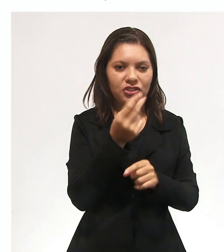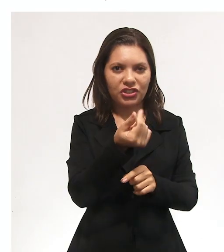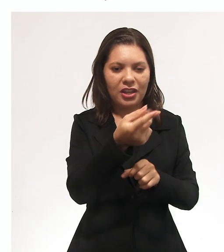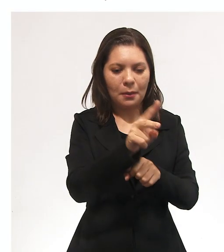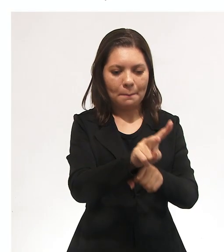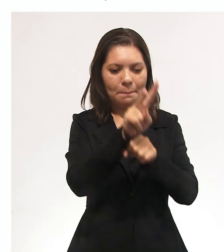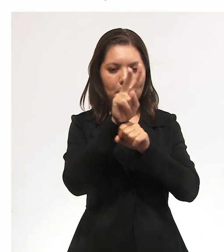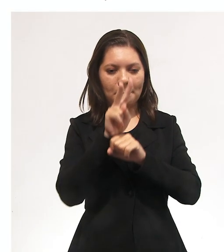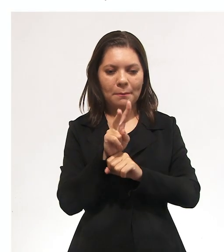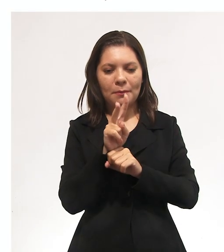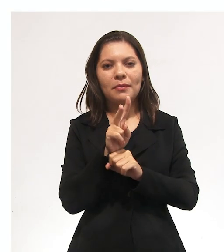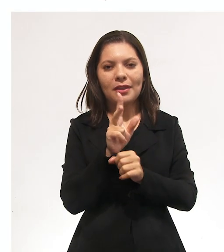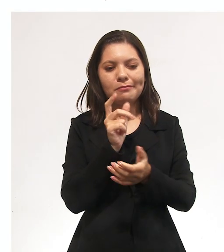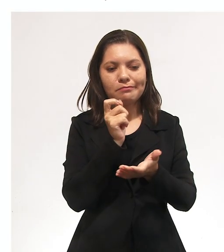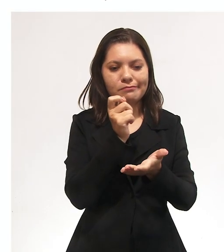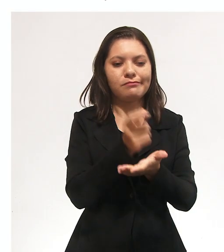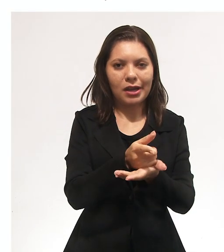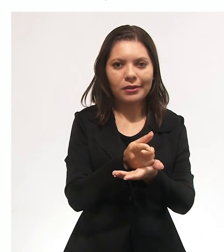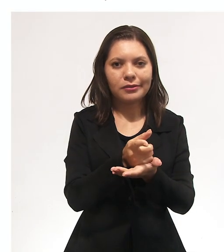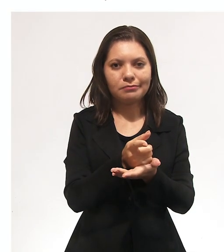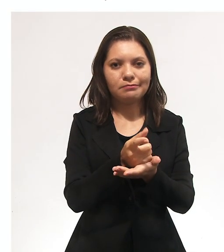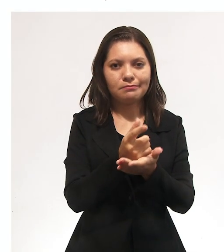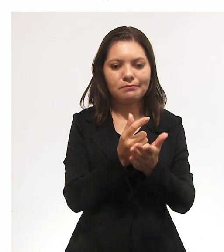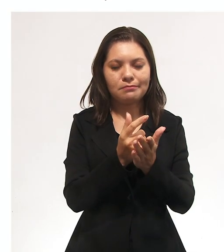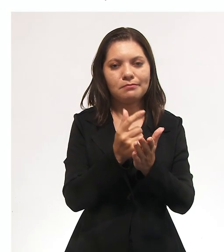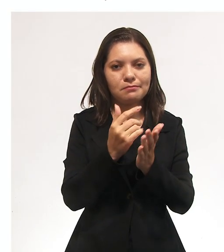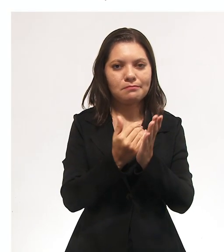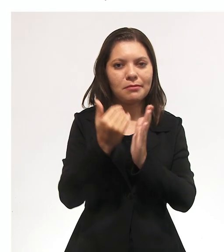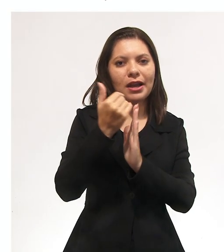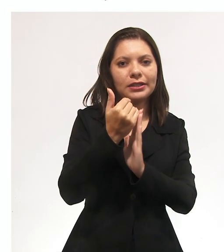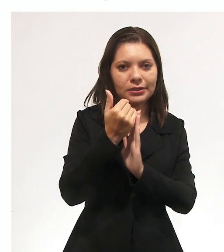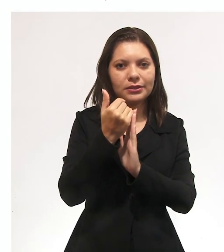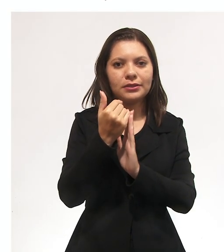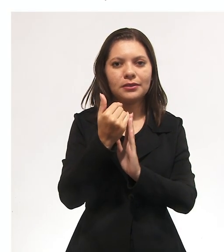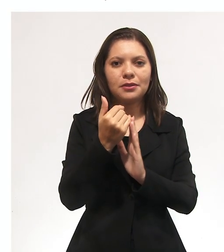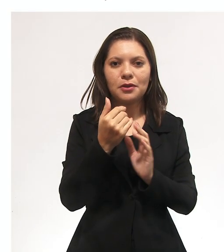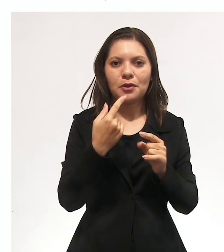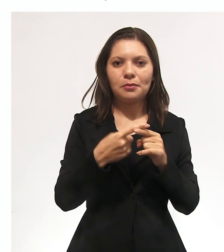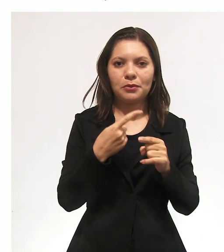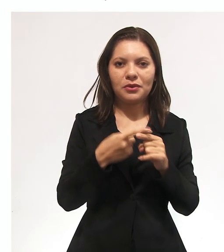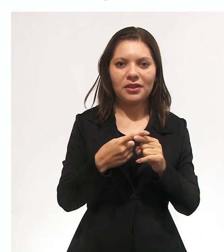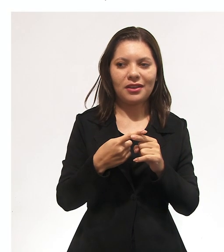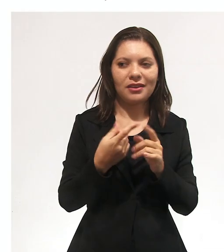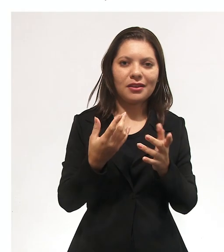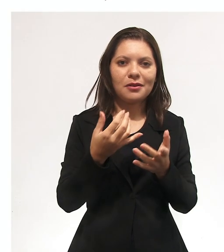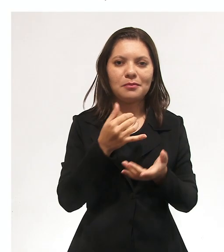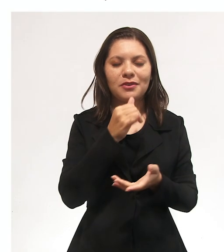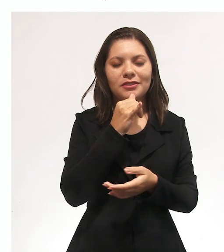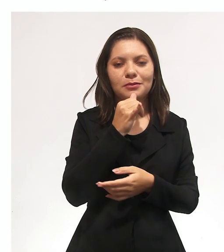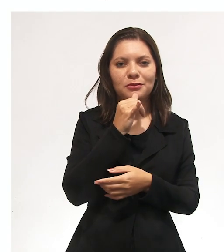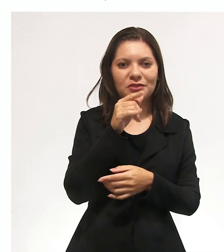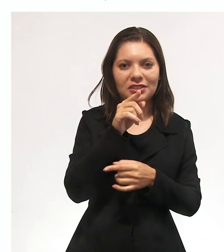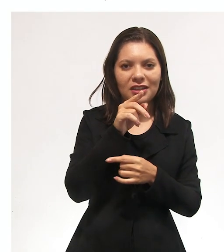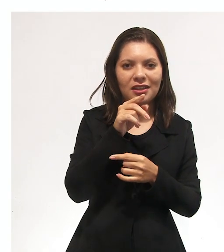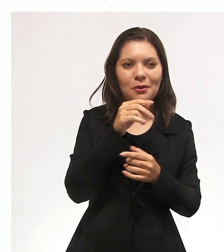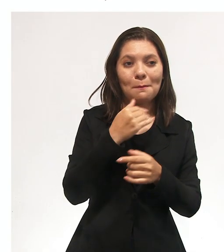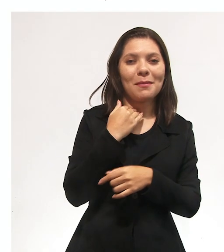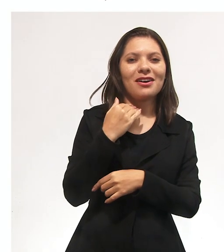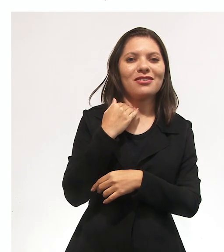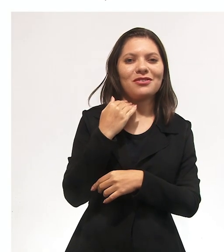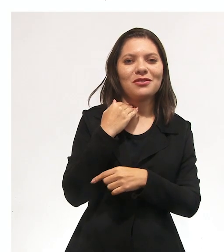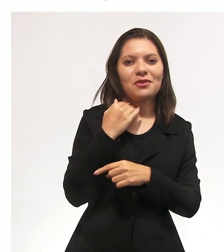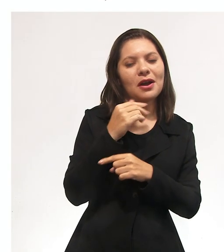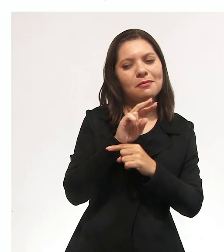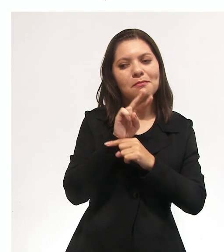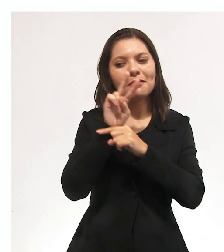durante um período de tempo. Né? Ninguém empresta um dinheiro, principalmente banco, sem